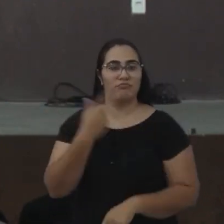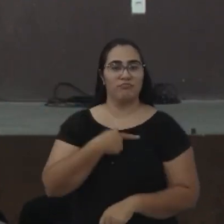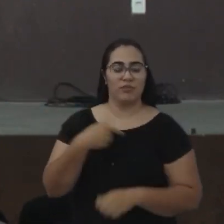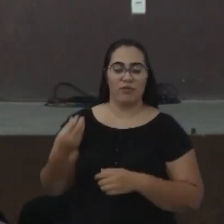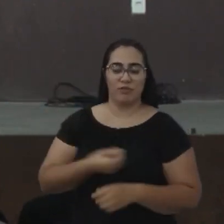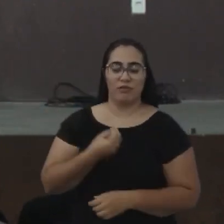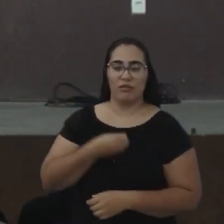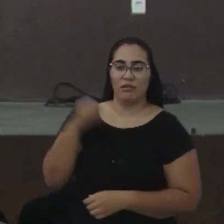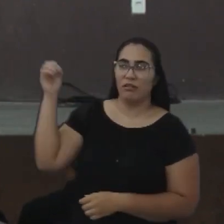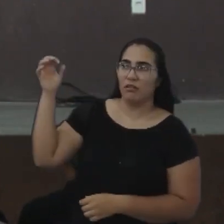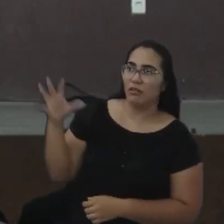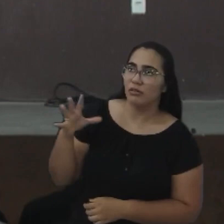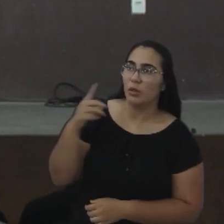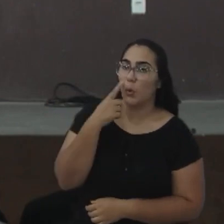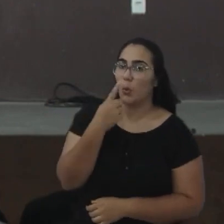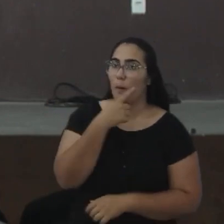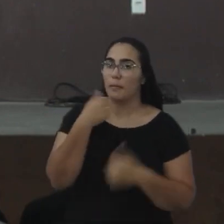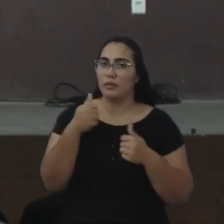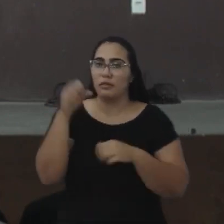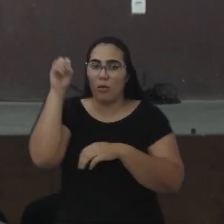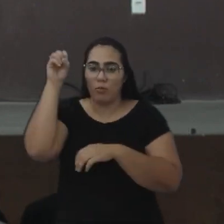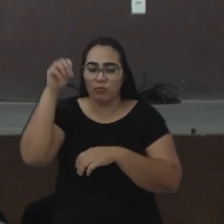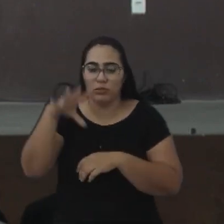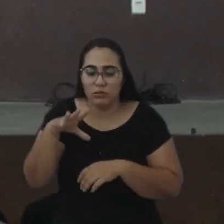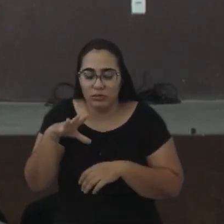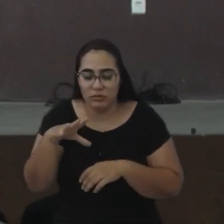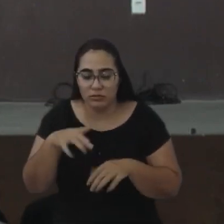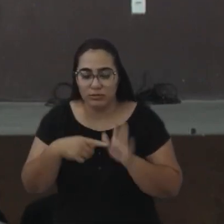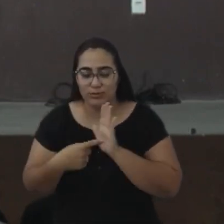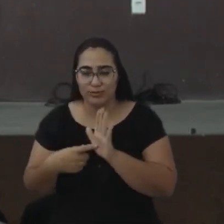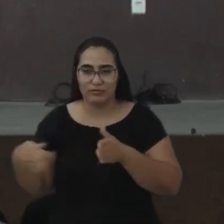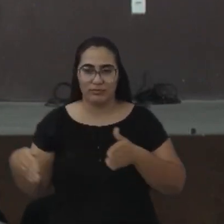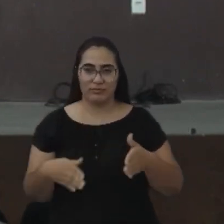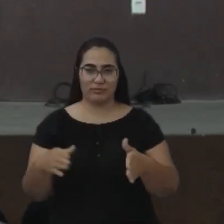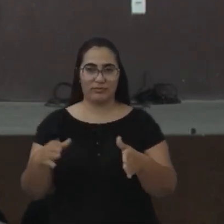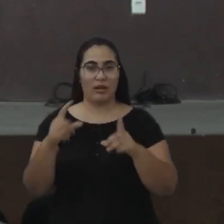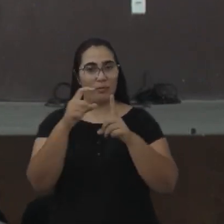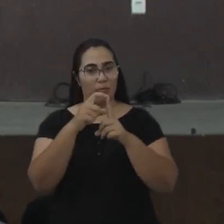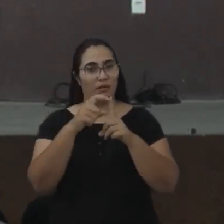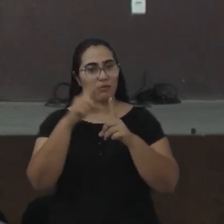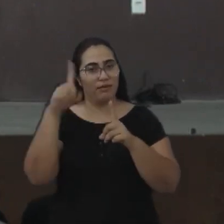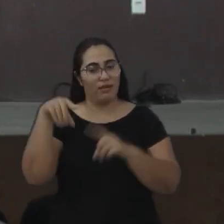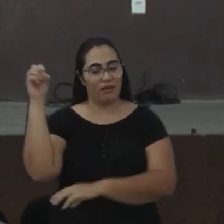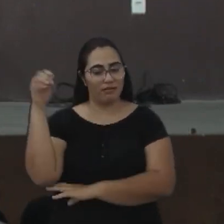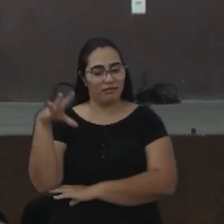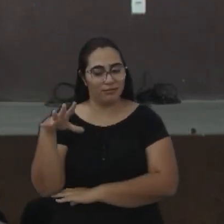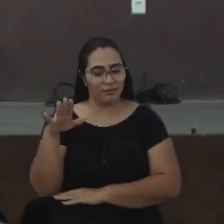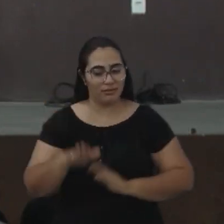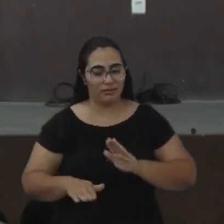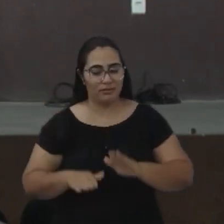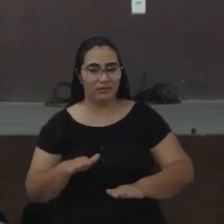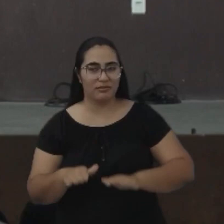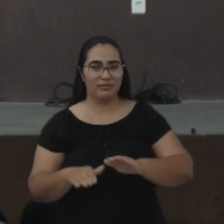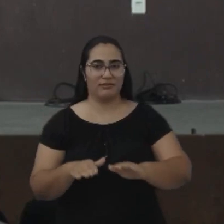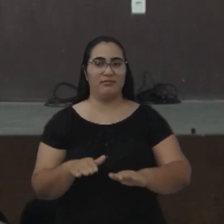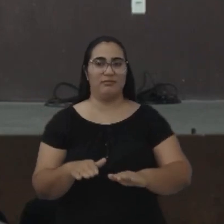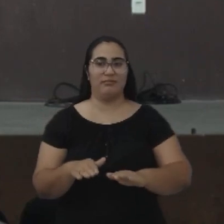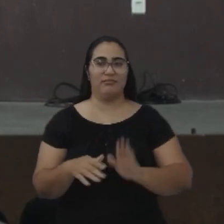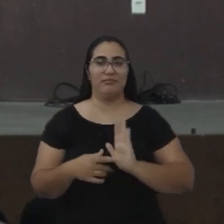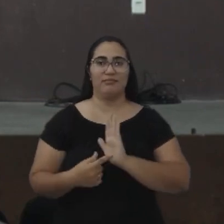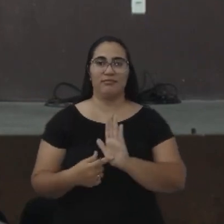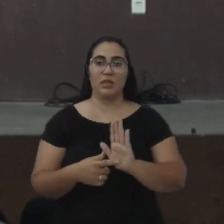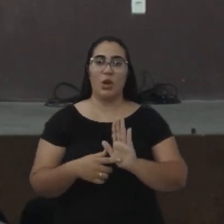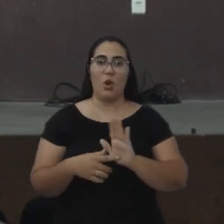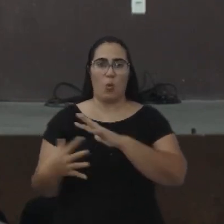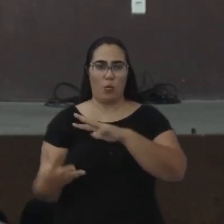nossos olhos são lâmpadas que devem iluminar o nosso caminho. A palavra é a lâmpada para os nossos pés, é luz para o nosso caminho. O mundo está